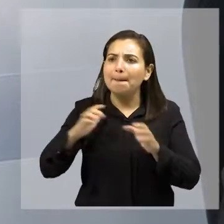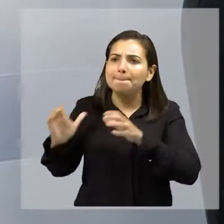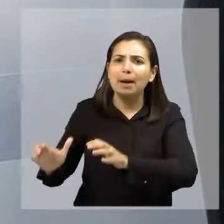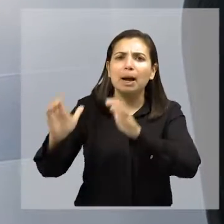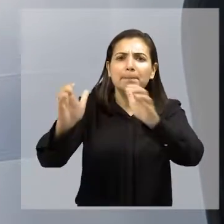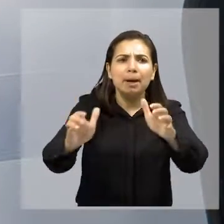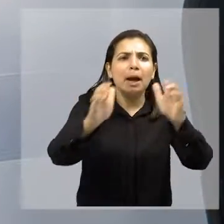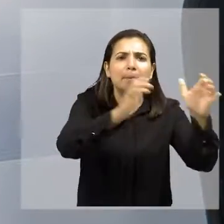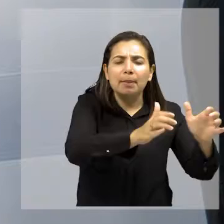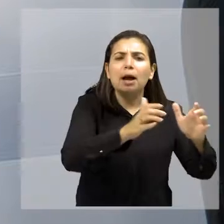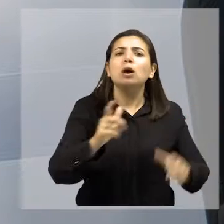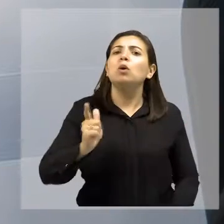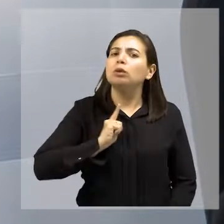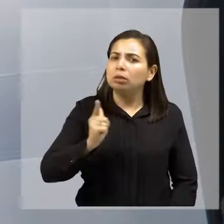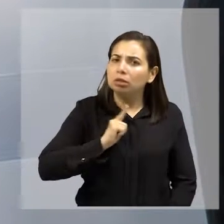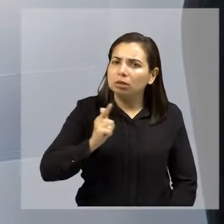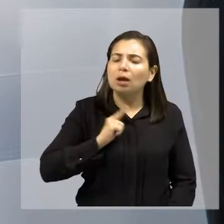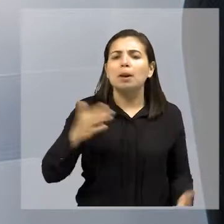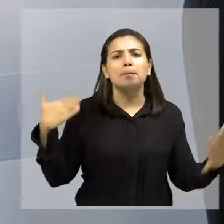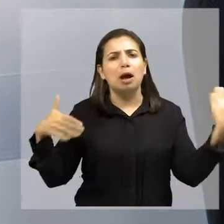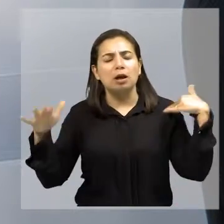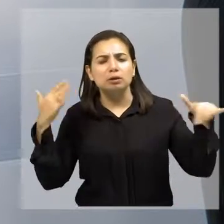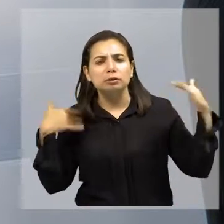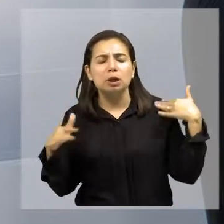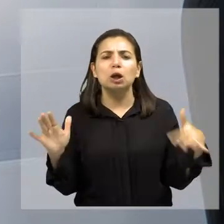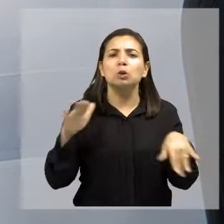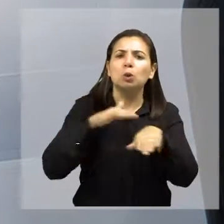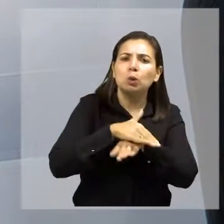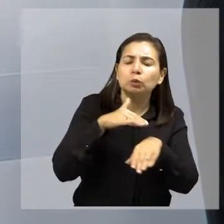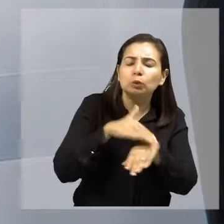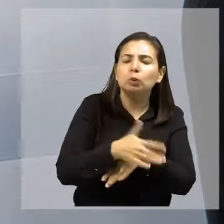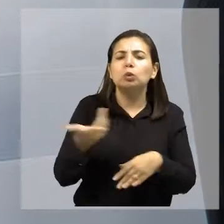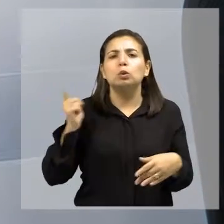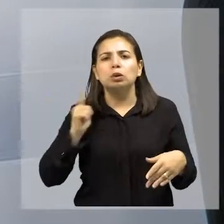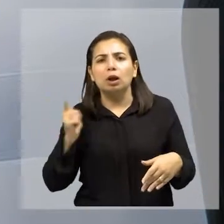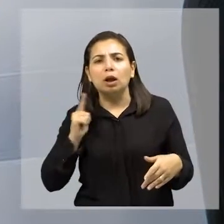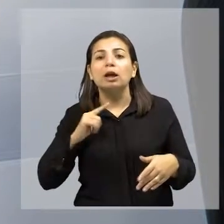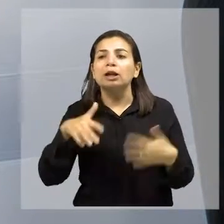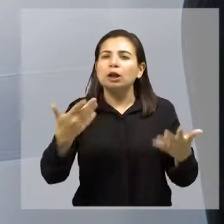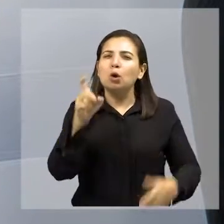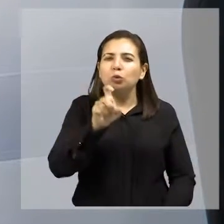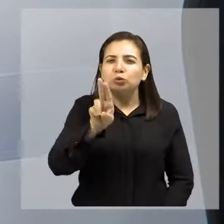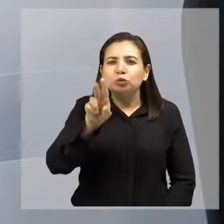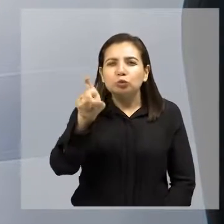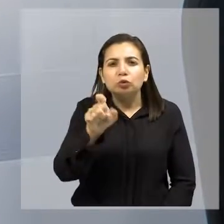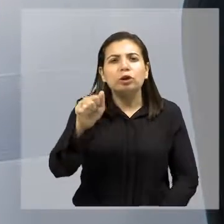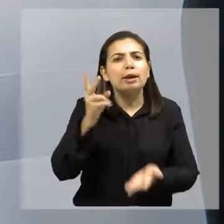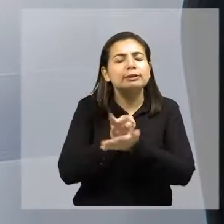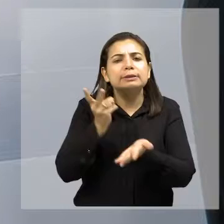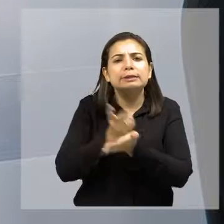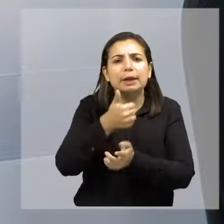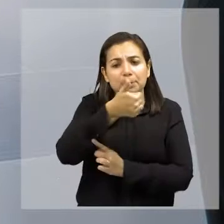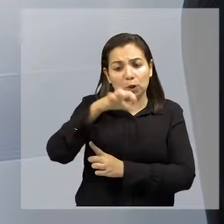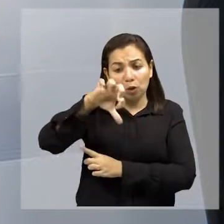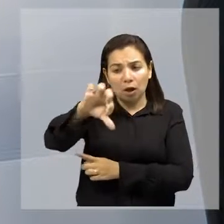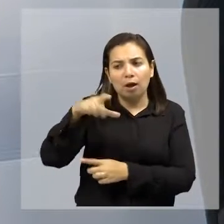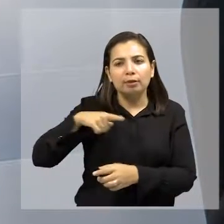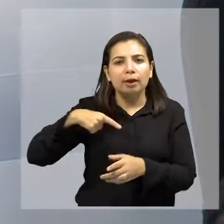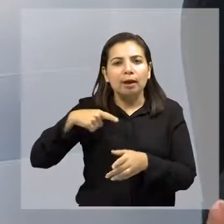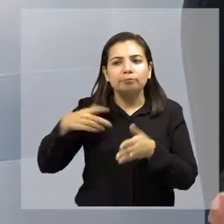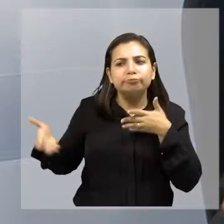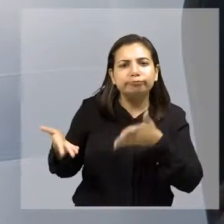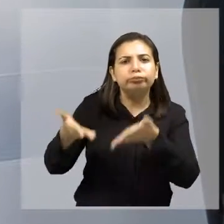os seus passeios ciclísticos, passeios noturnos, enfim. O Xuxa organizava esses passeios desde a década de 90, ele era um precursor disso